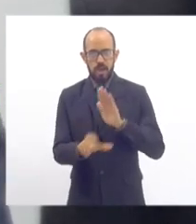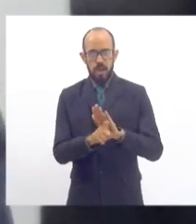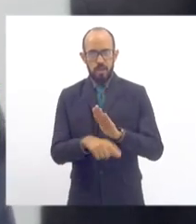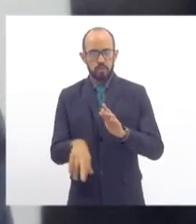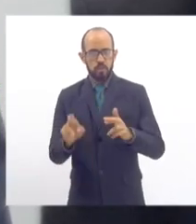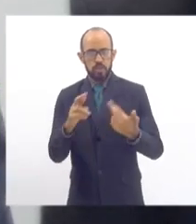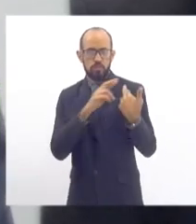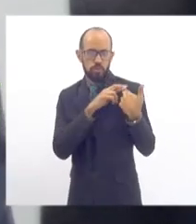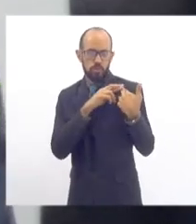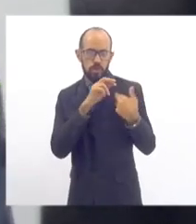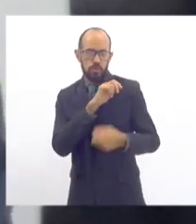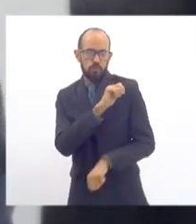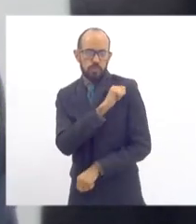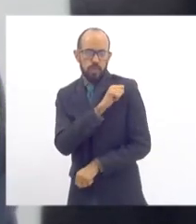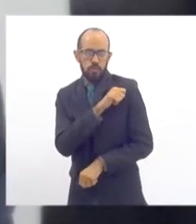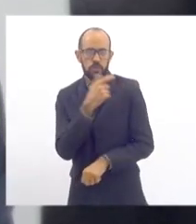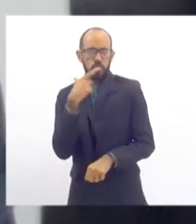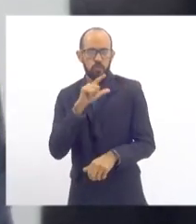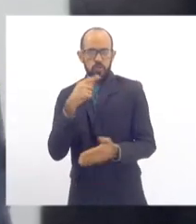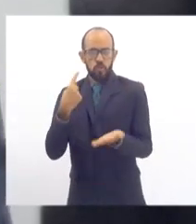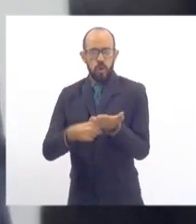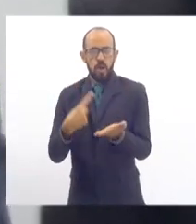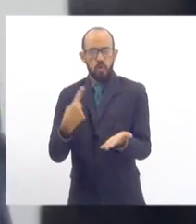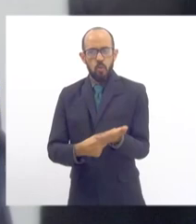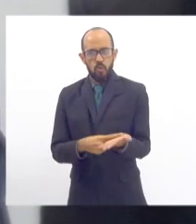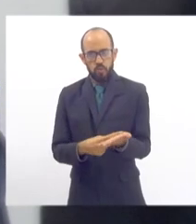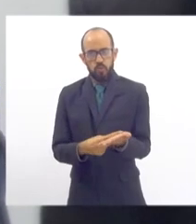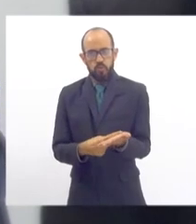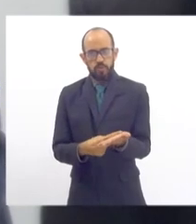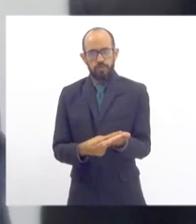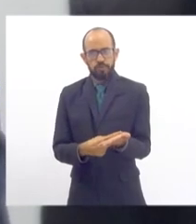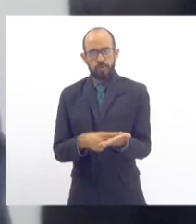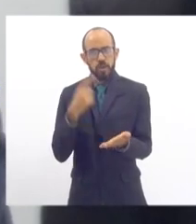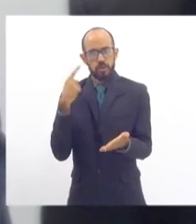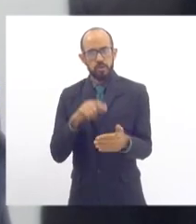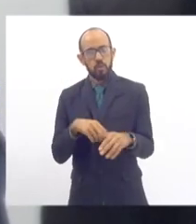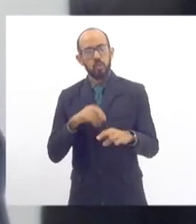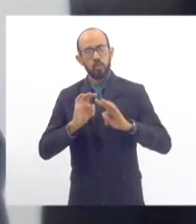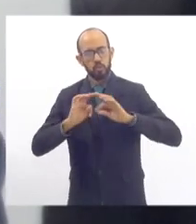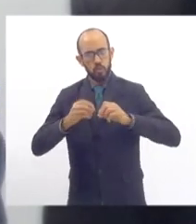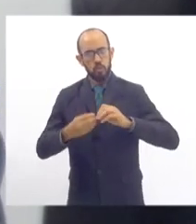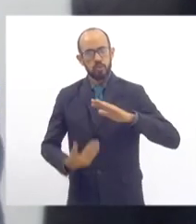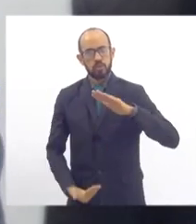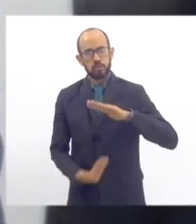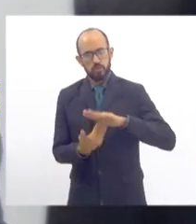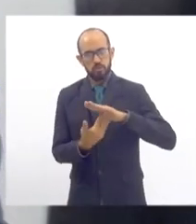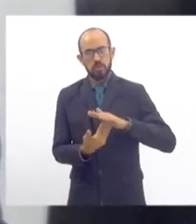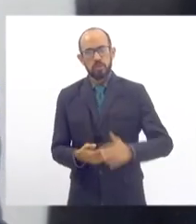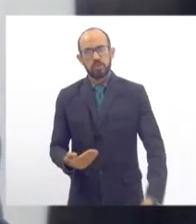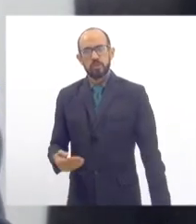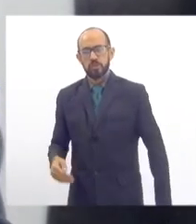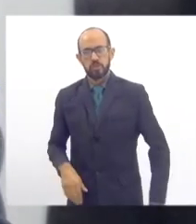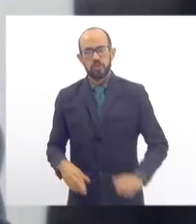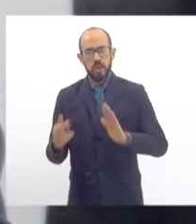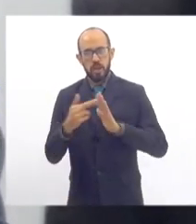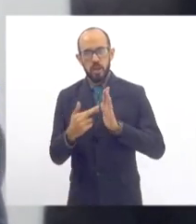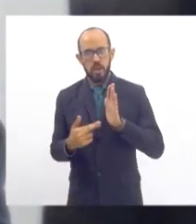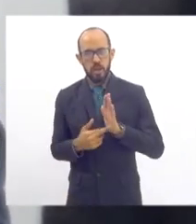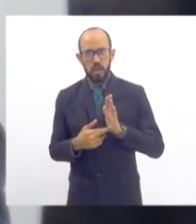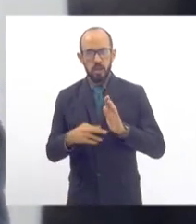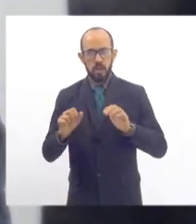um acordo para, dentro, né, dessas limitações, dessas flexibilidades que o regime de recuperação fiscal nos